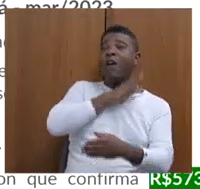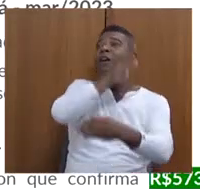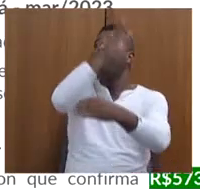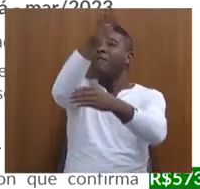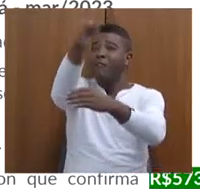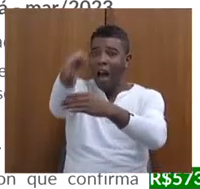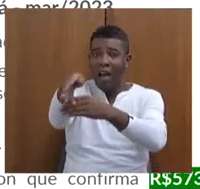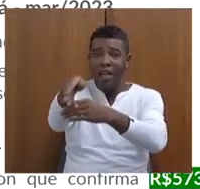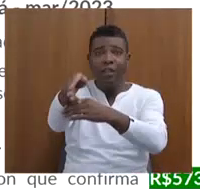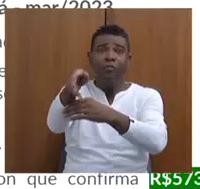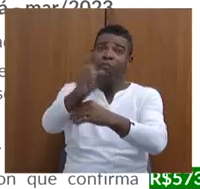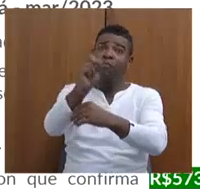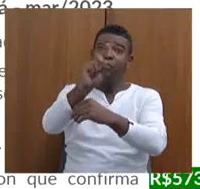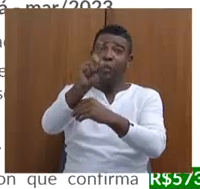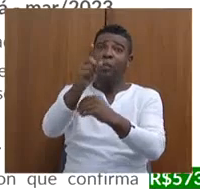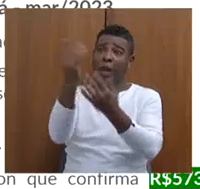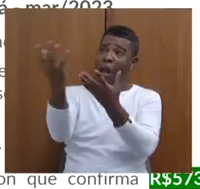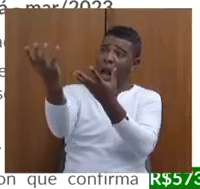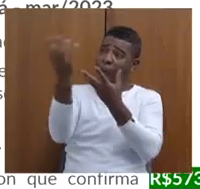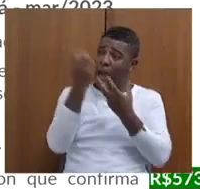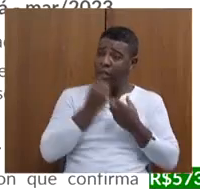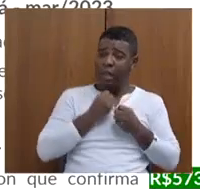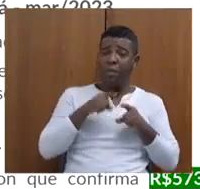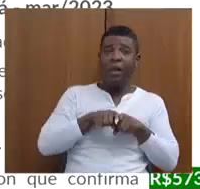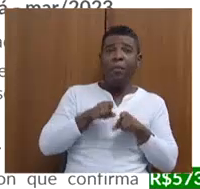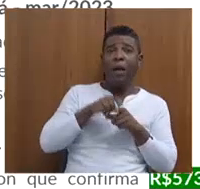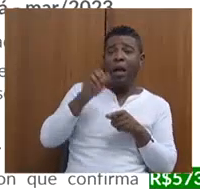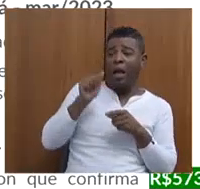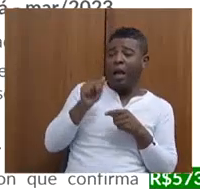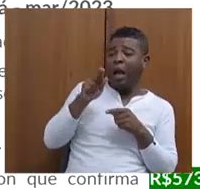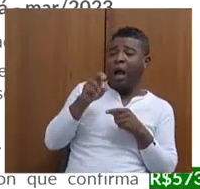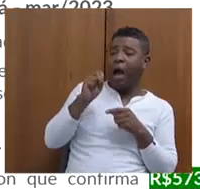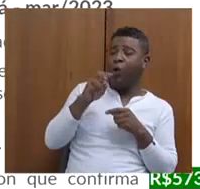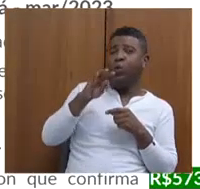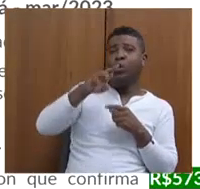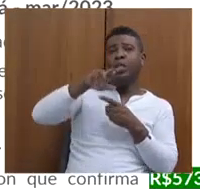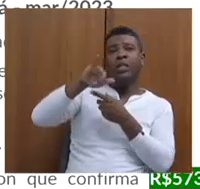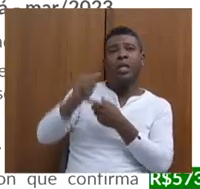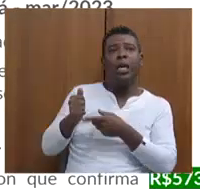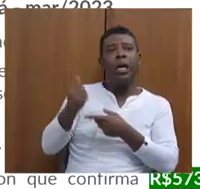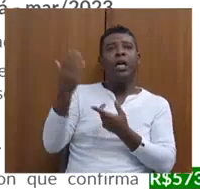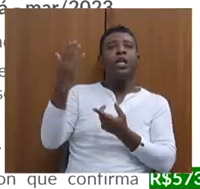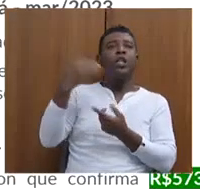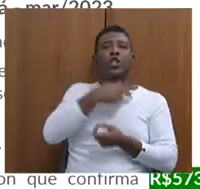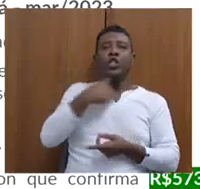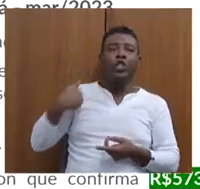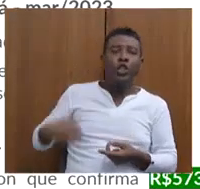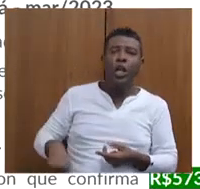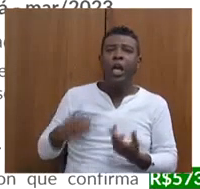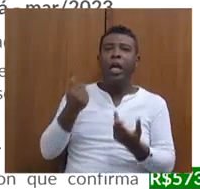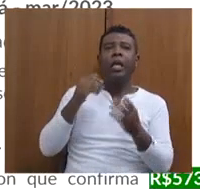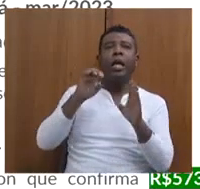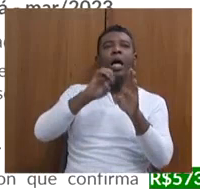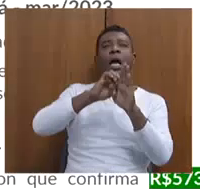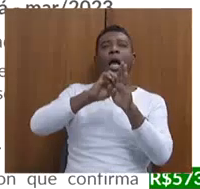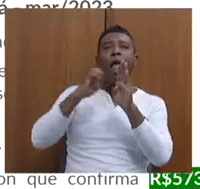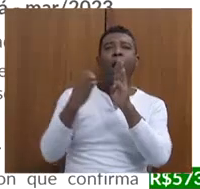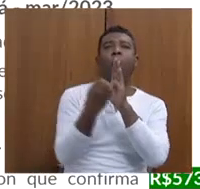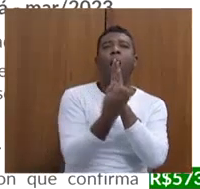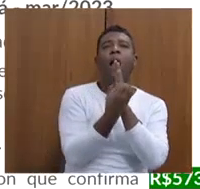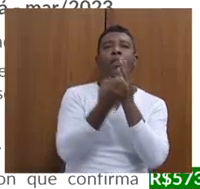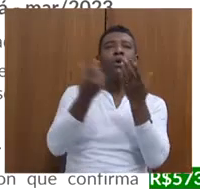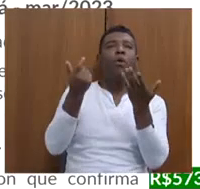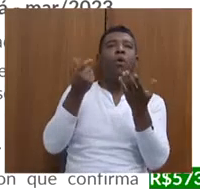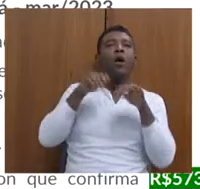recebe também recebemos Áustria Portugal Itália Japão China Alemanha Estados Unidos Canadá Reino Unido Equador Austrália